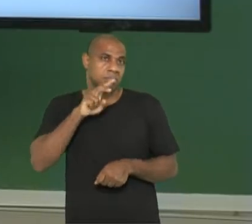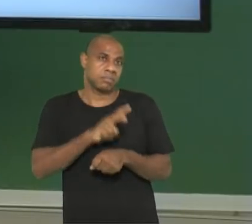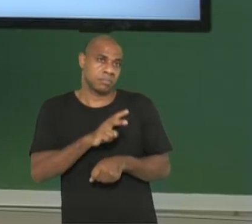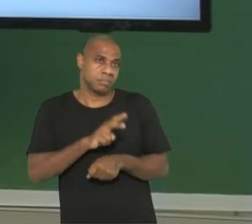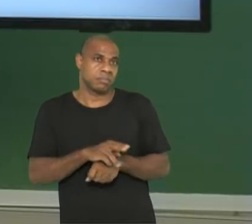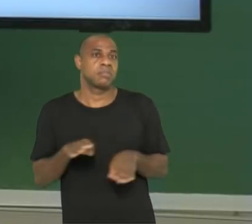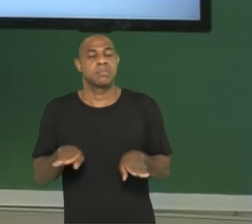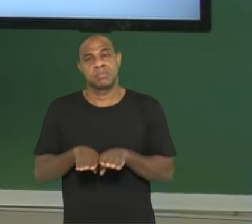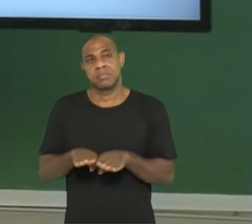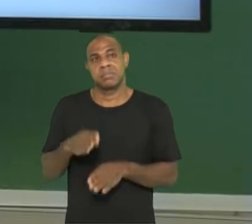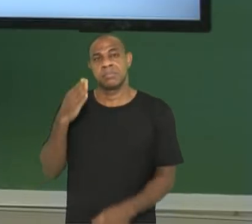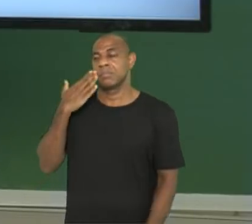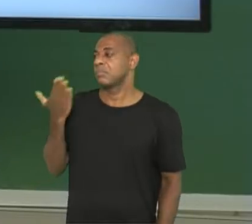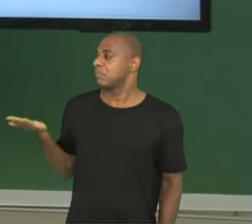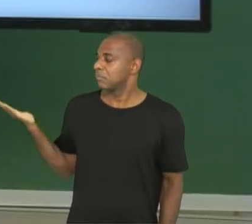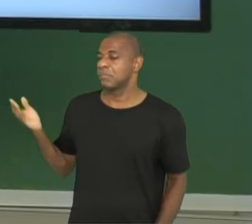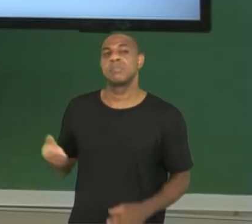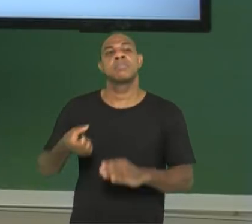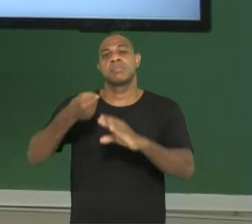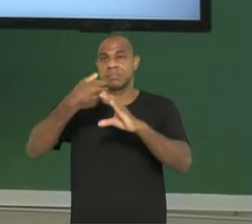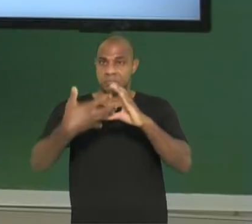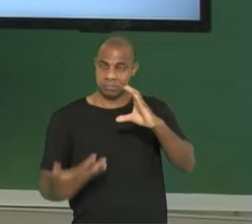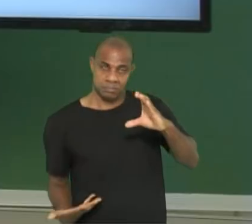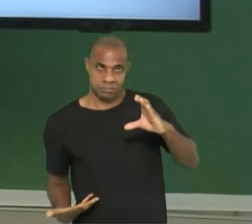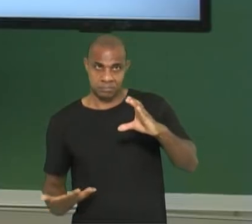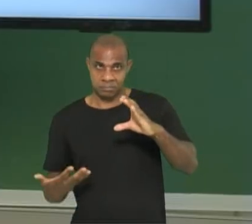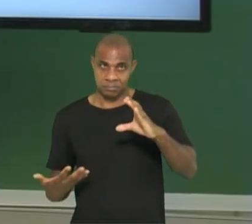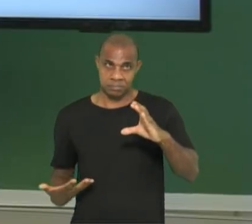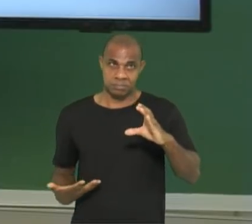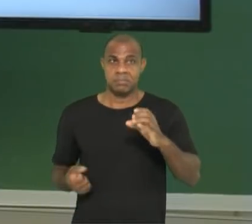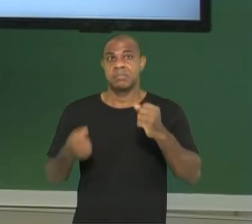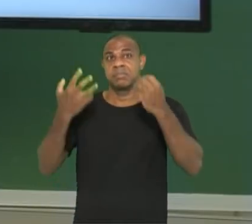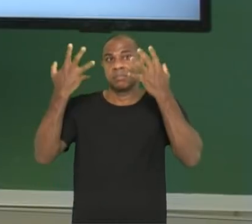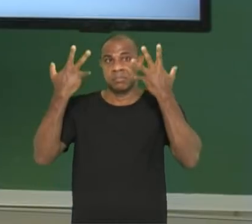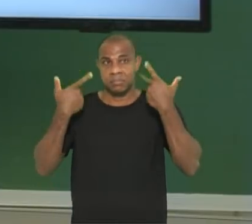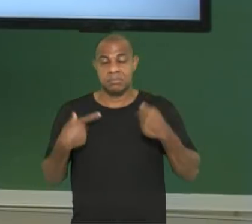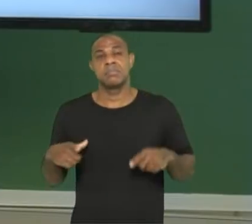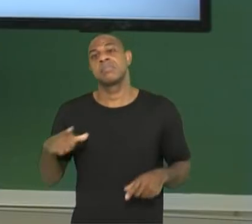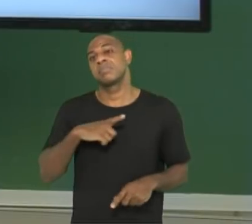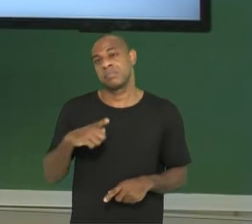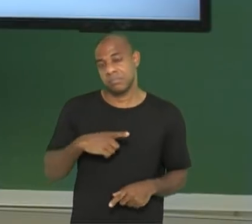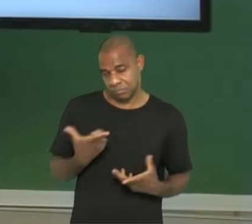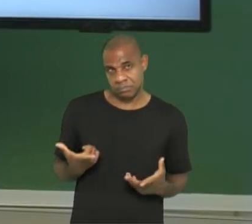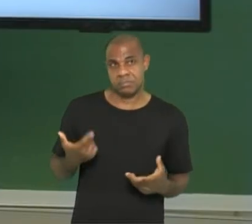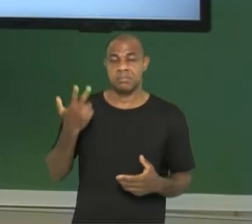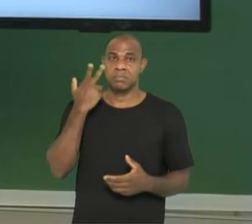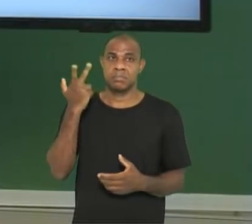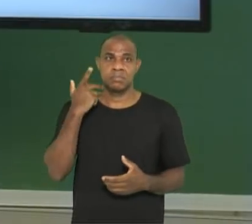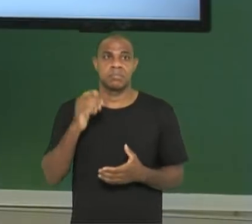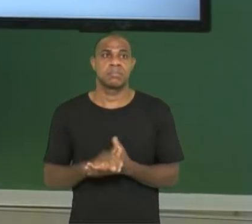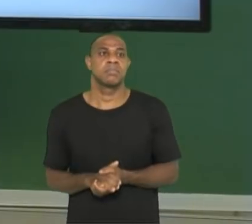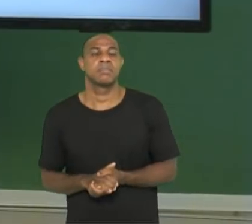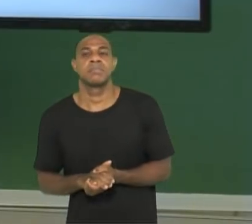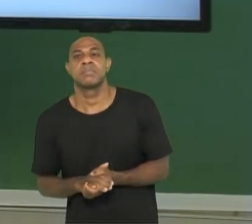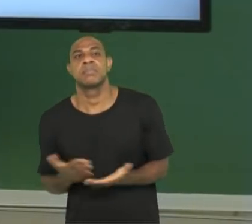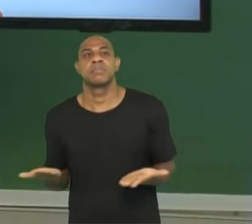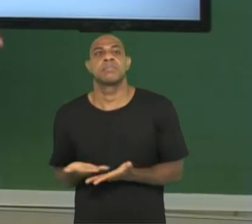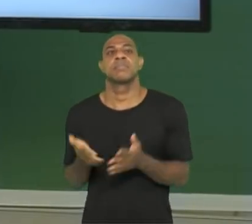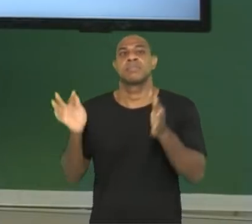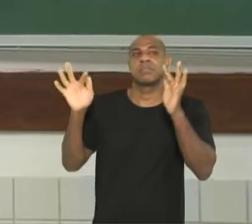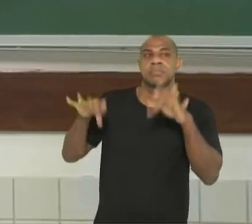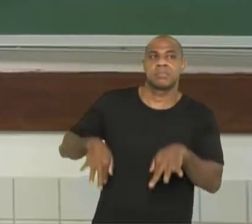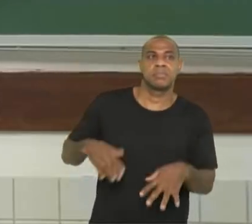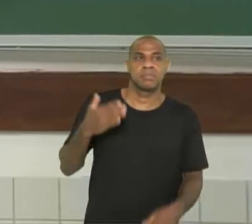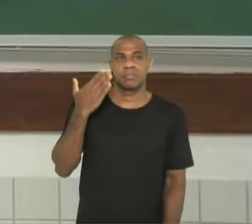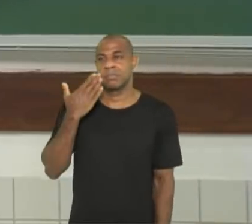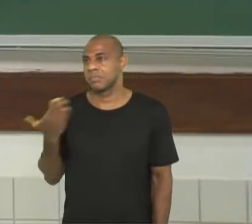filhotes. Então, são características que esses animais eles têm em comum e que une os 3 grupos. Chegamos agora ao momento